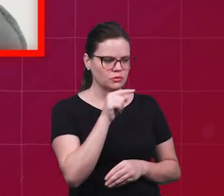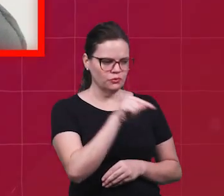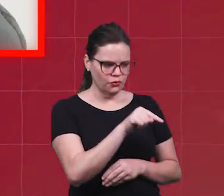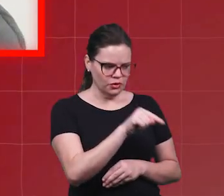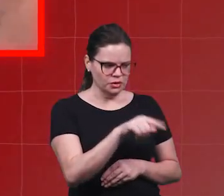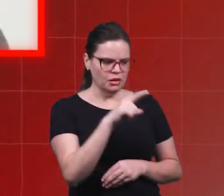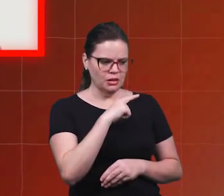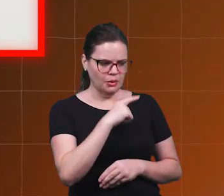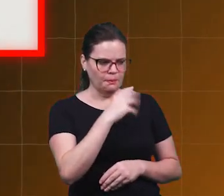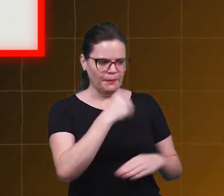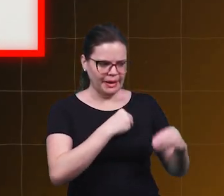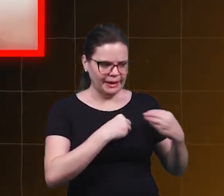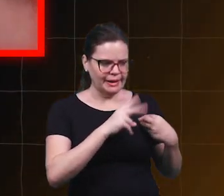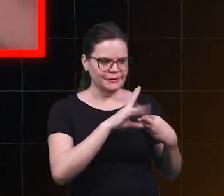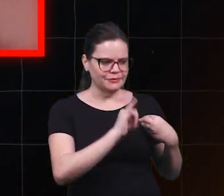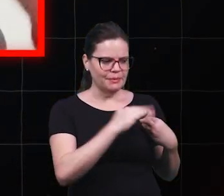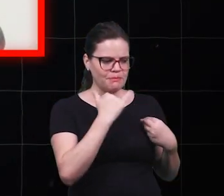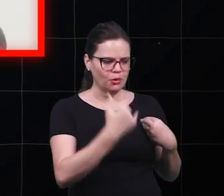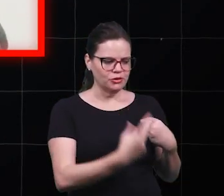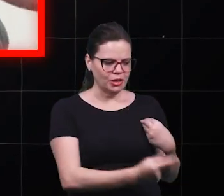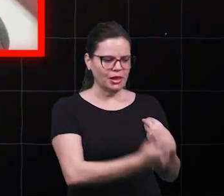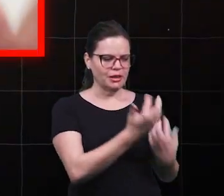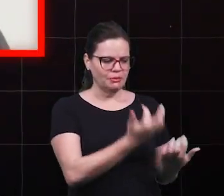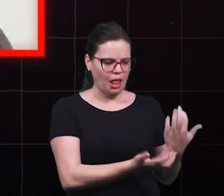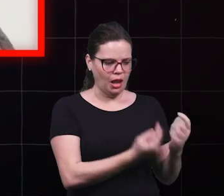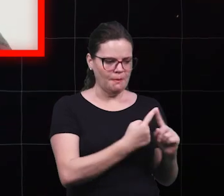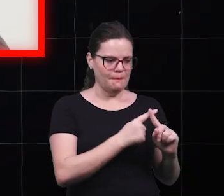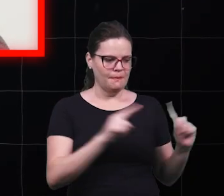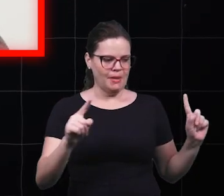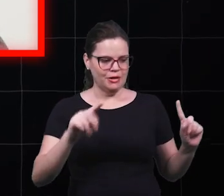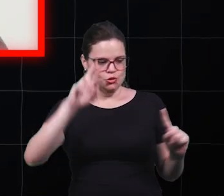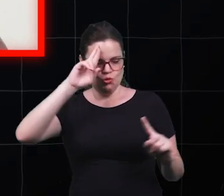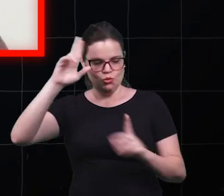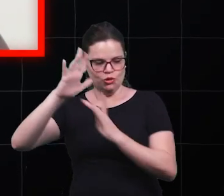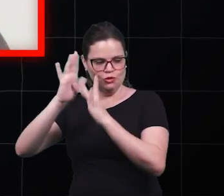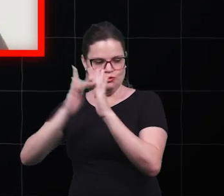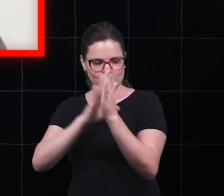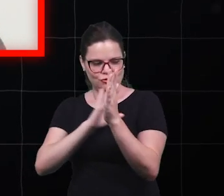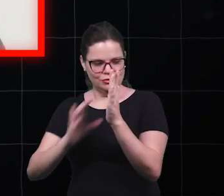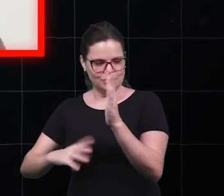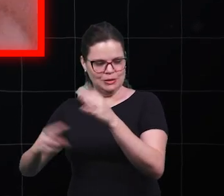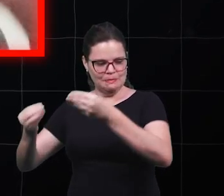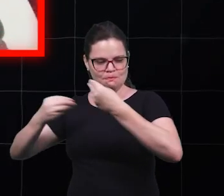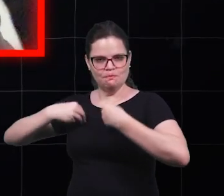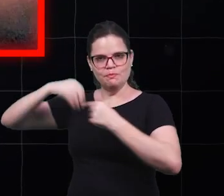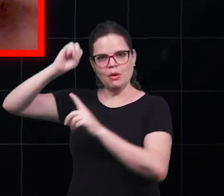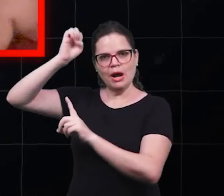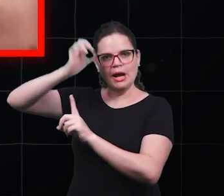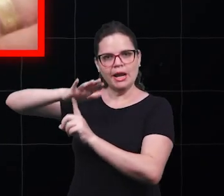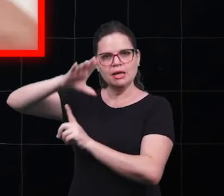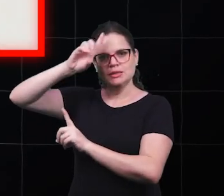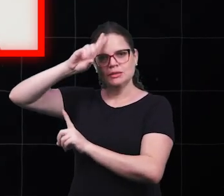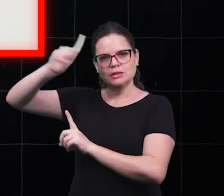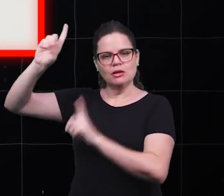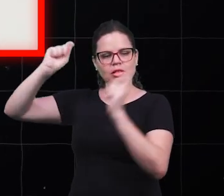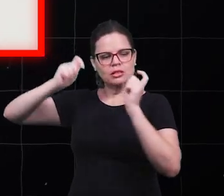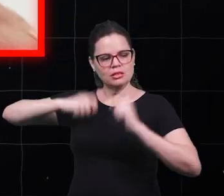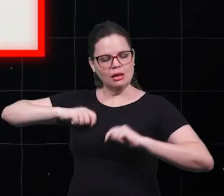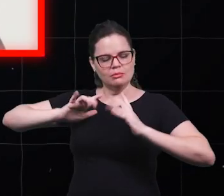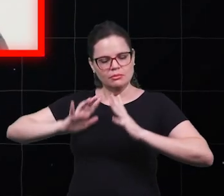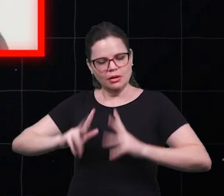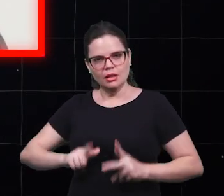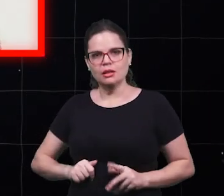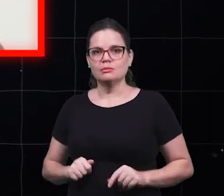de Deus que nos dá a vitória por nosso Senhor Jesus Cristo. Então entendemos que o contraponto